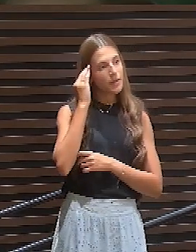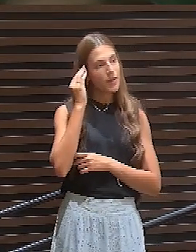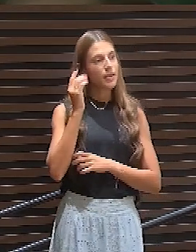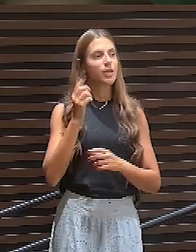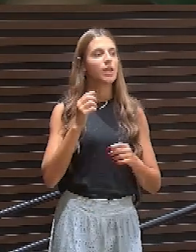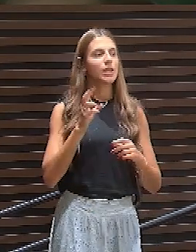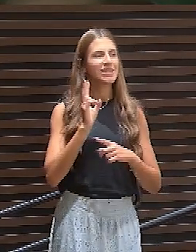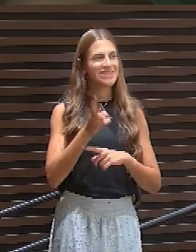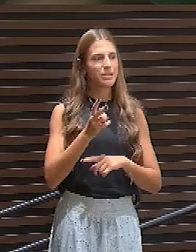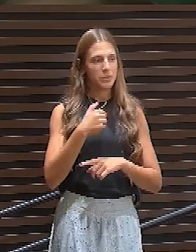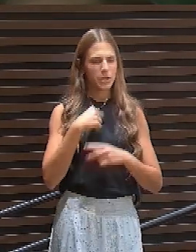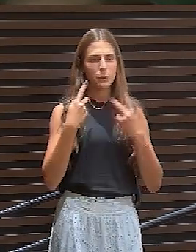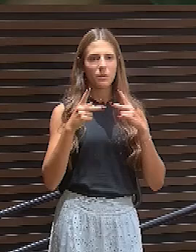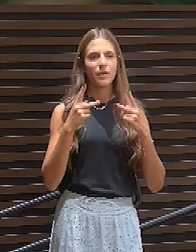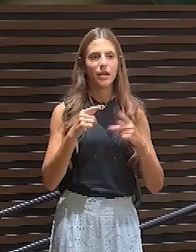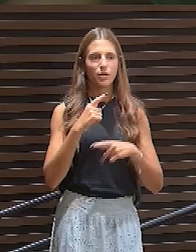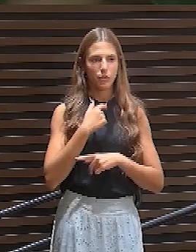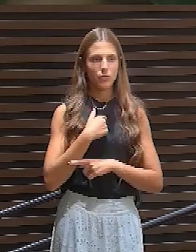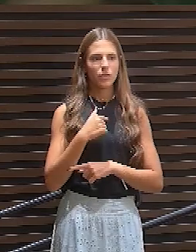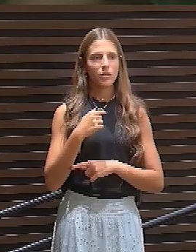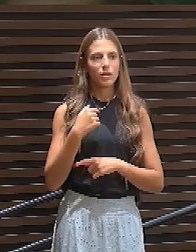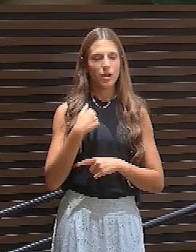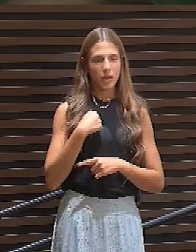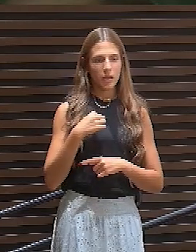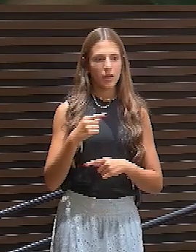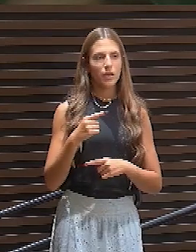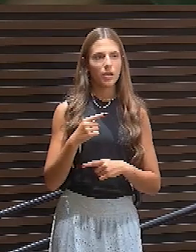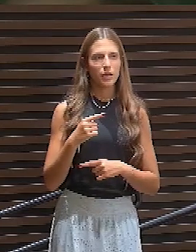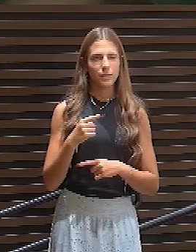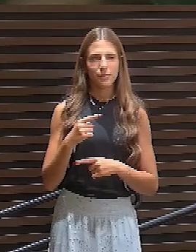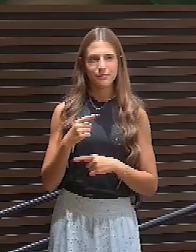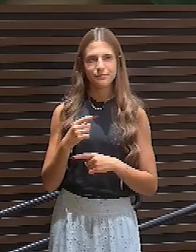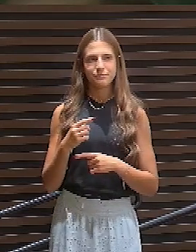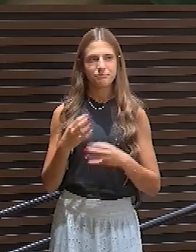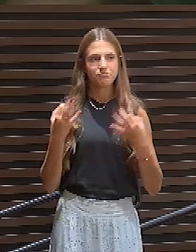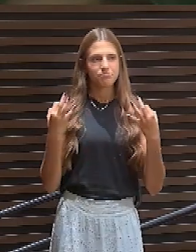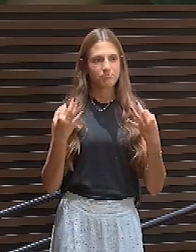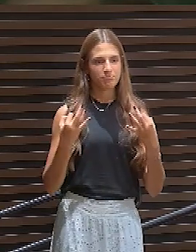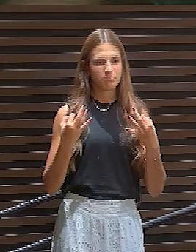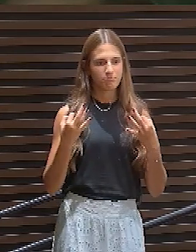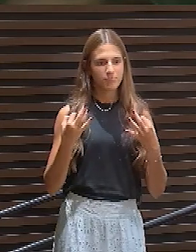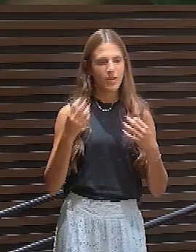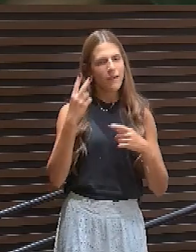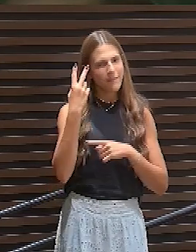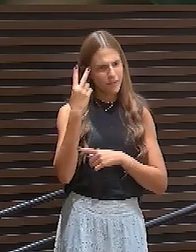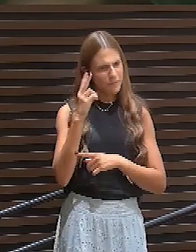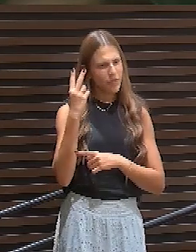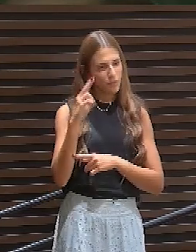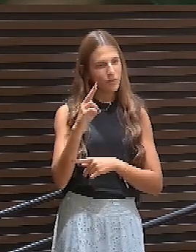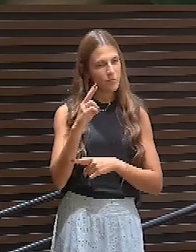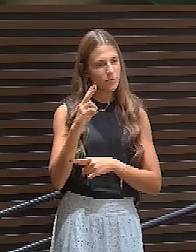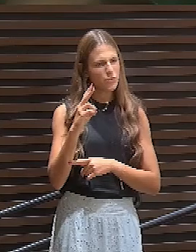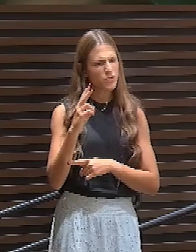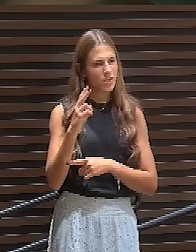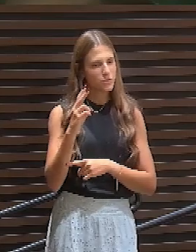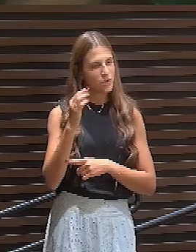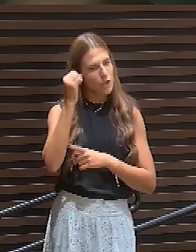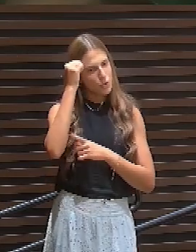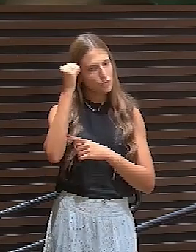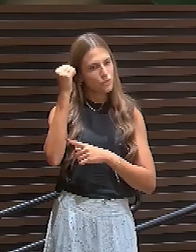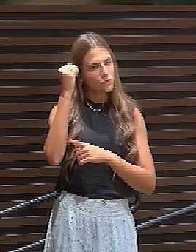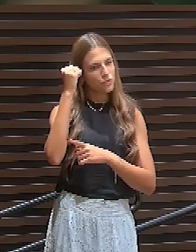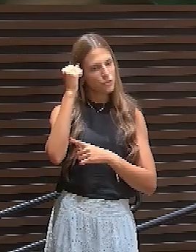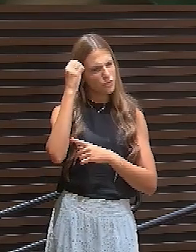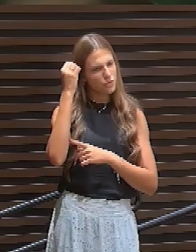absoluto. Não tem uma vez que eu pregue a palavra de Deus que eu não tenha sucesso. Ou para